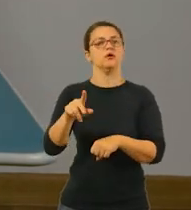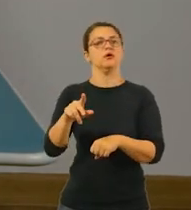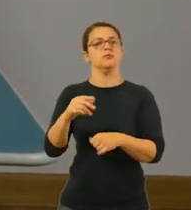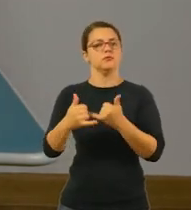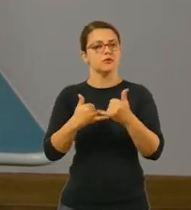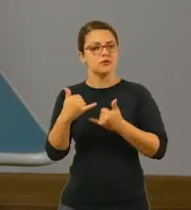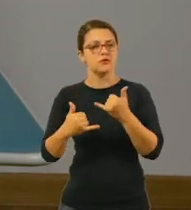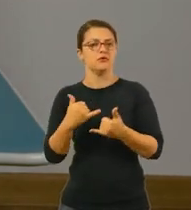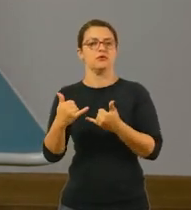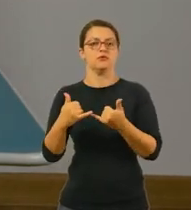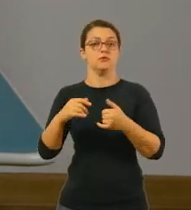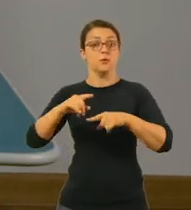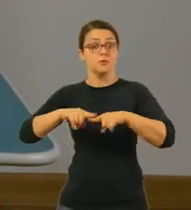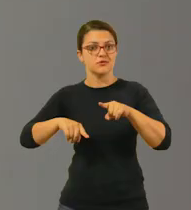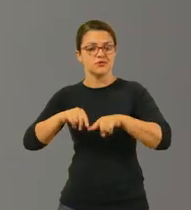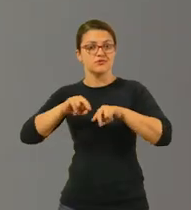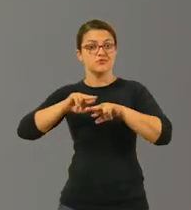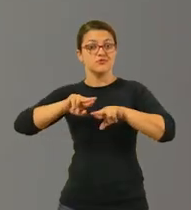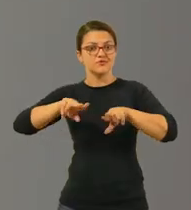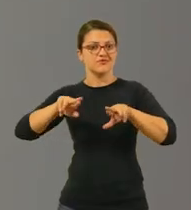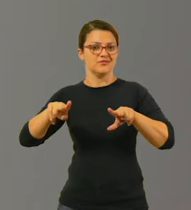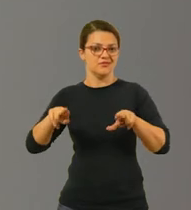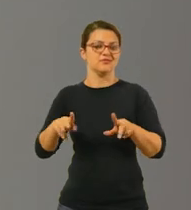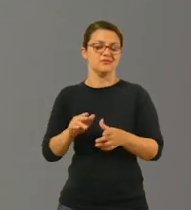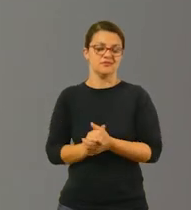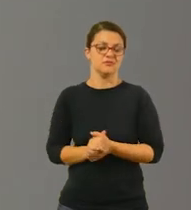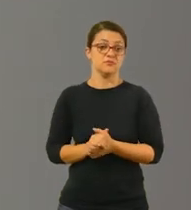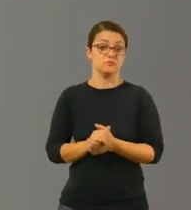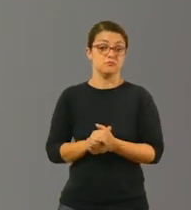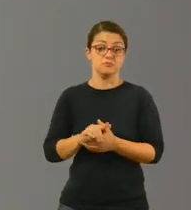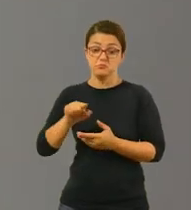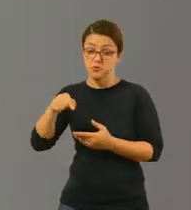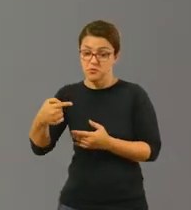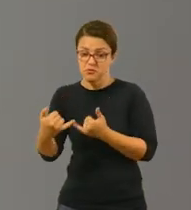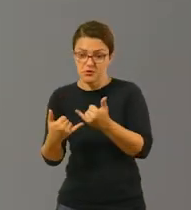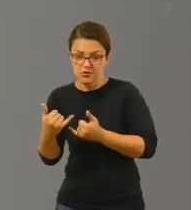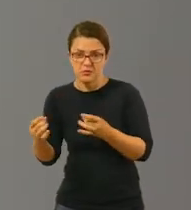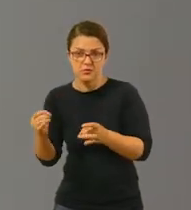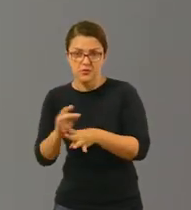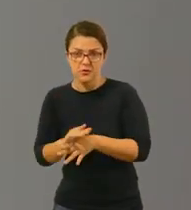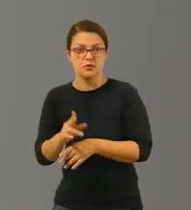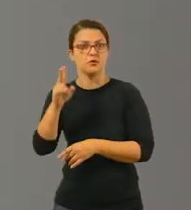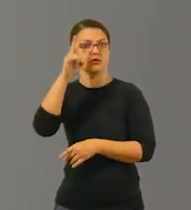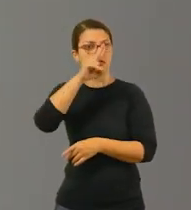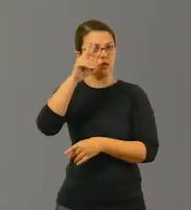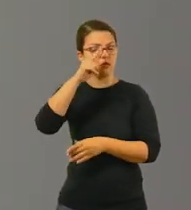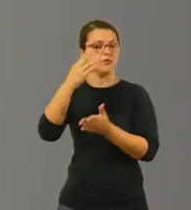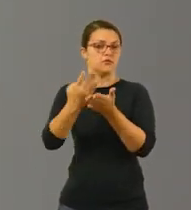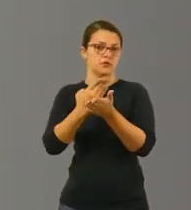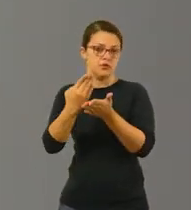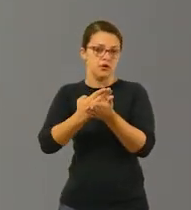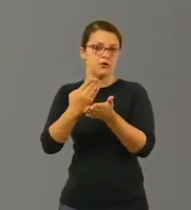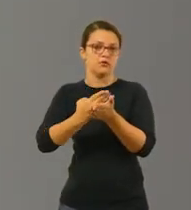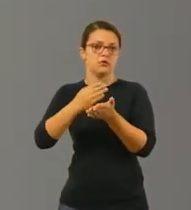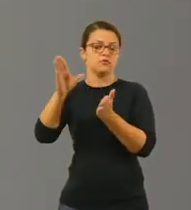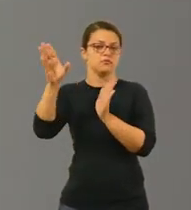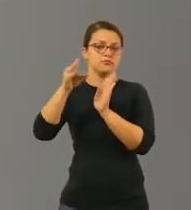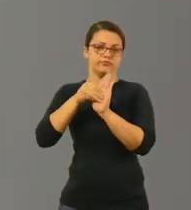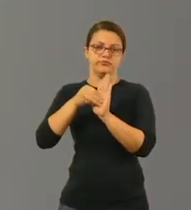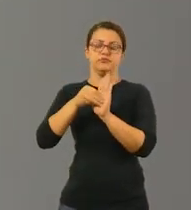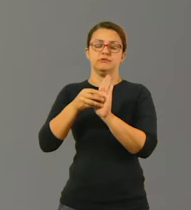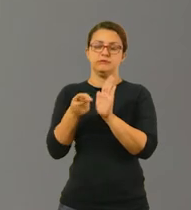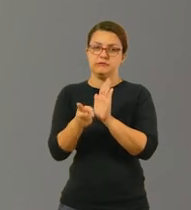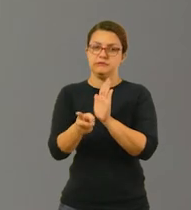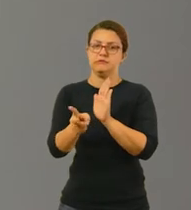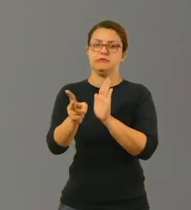com outros desenhos, tá? Depois que vocês terminaram a brincadeira, gente, lembrem-se sempre de estar registrando no